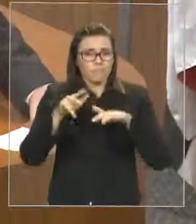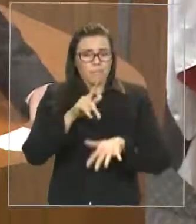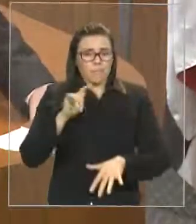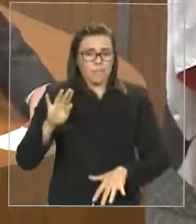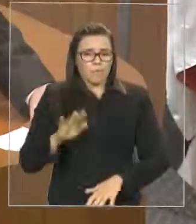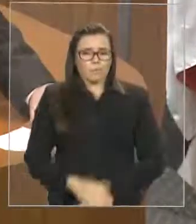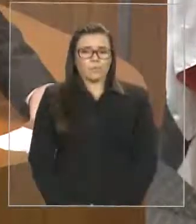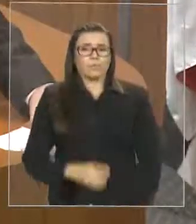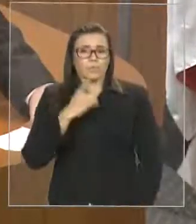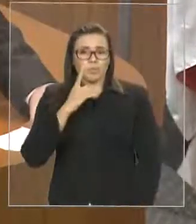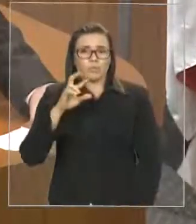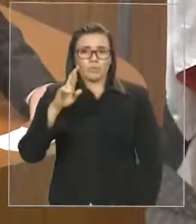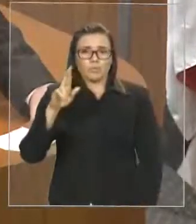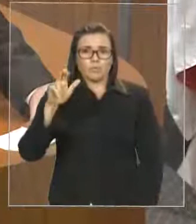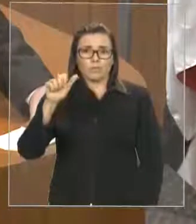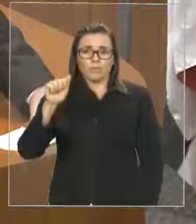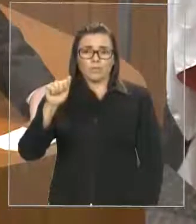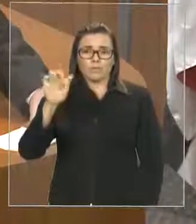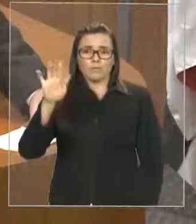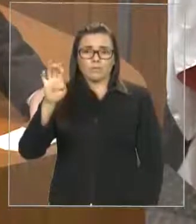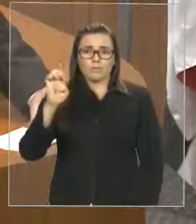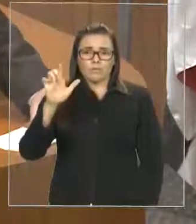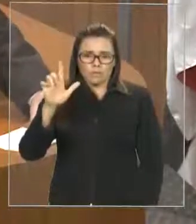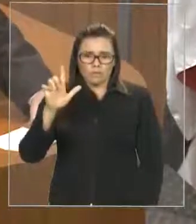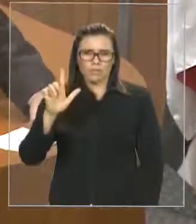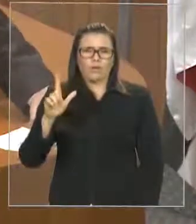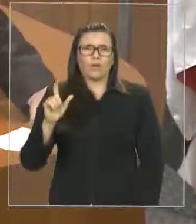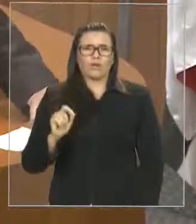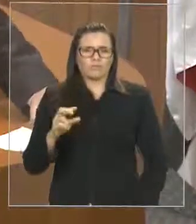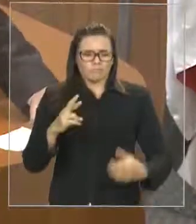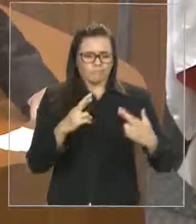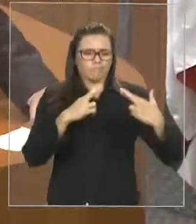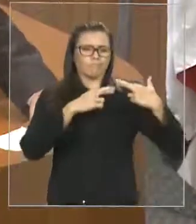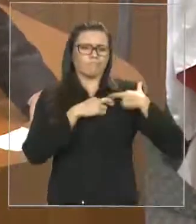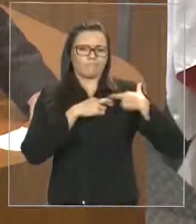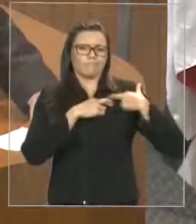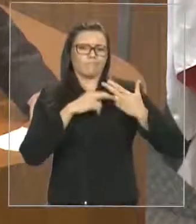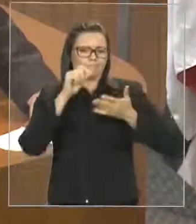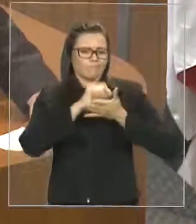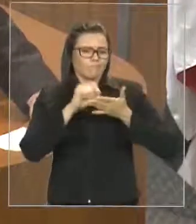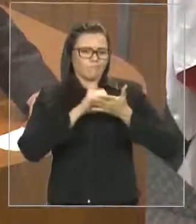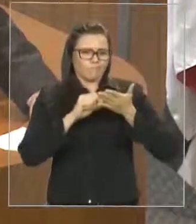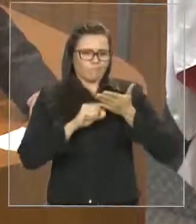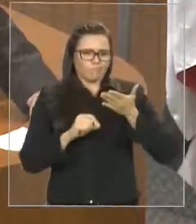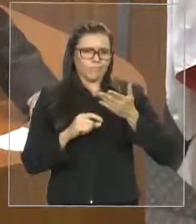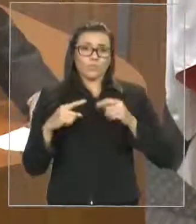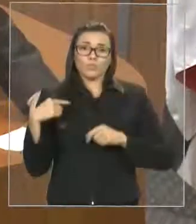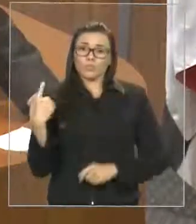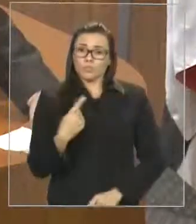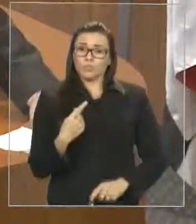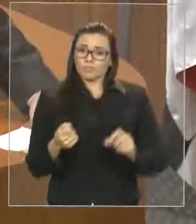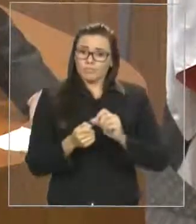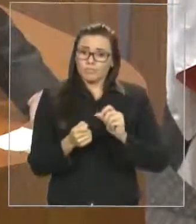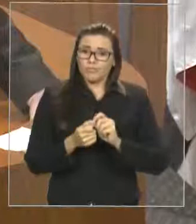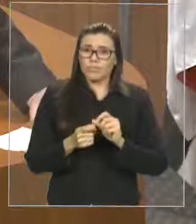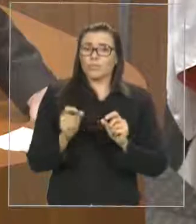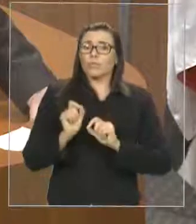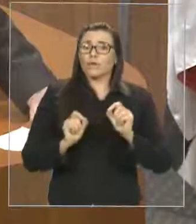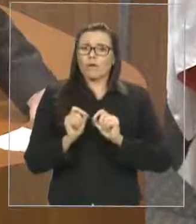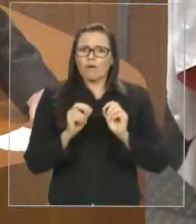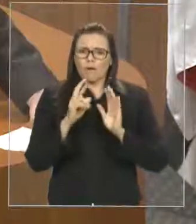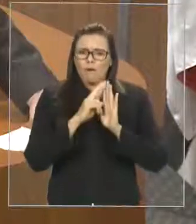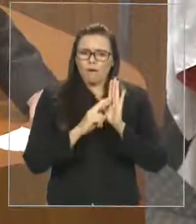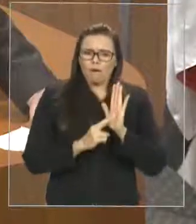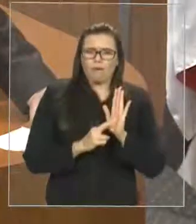o que foi tratado na audiência pública para que nós possamos encaminhar um relatório, deputado Rafael Leitoa, aos membros do nosso